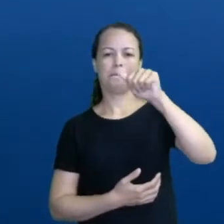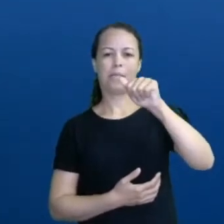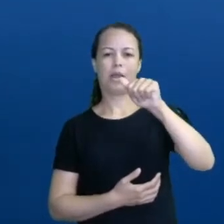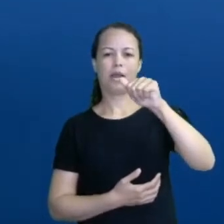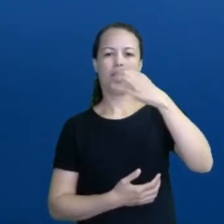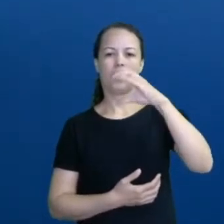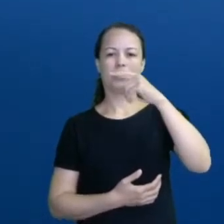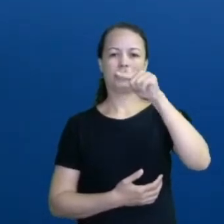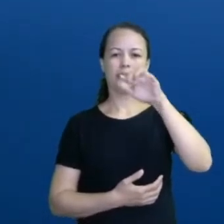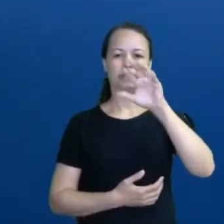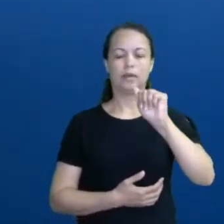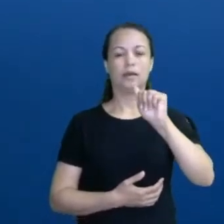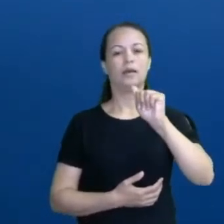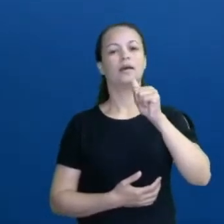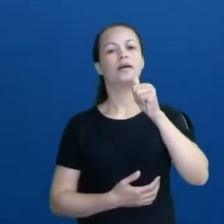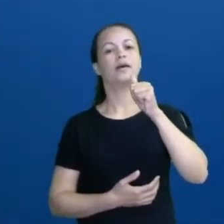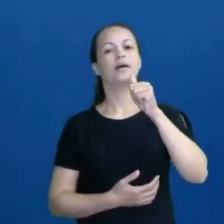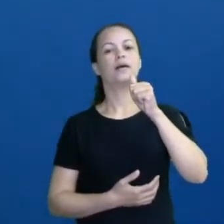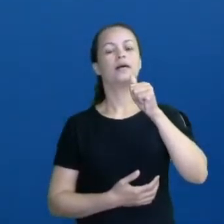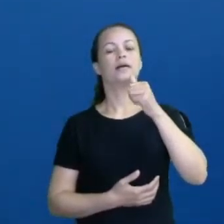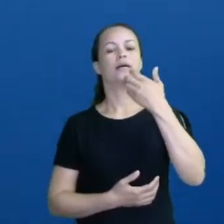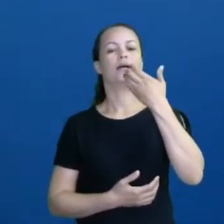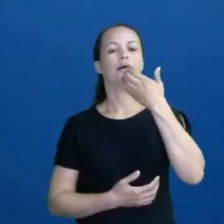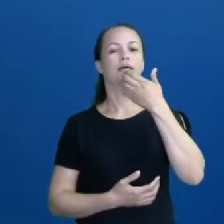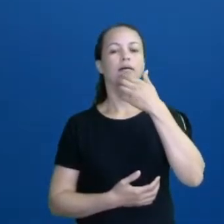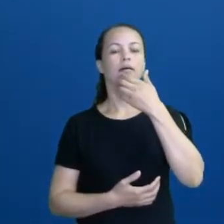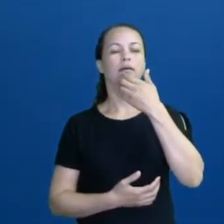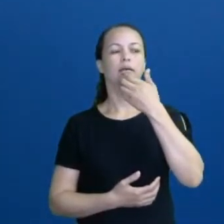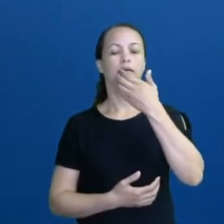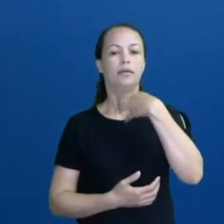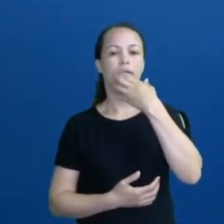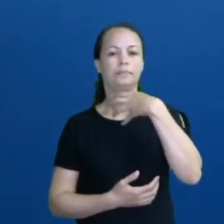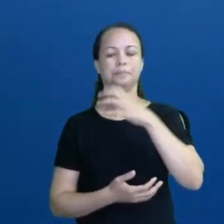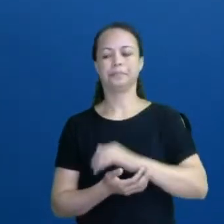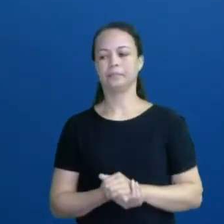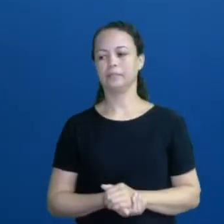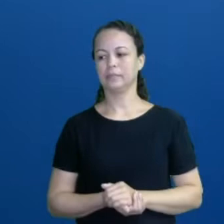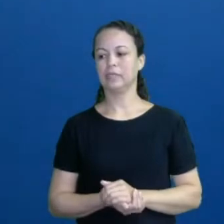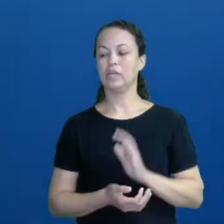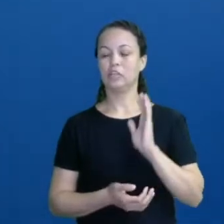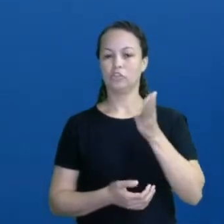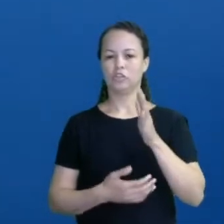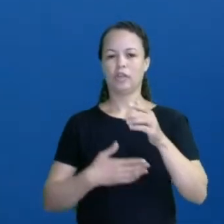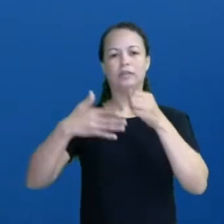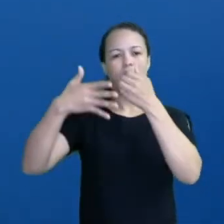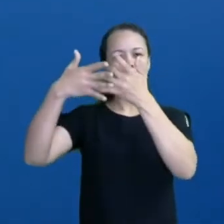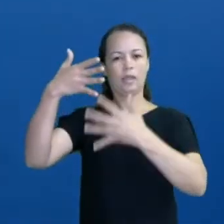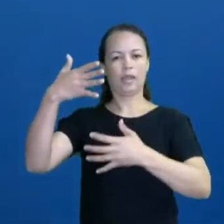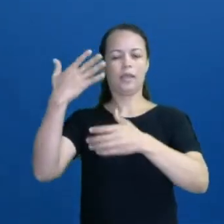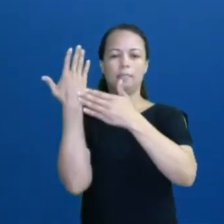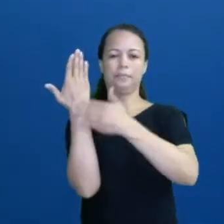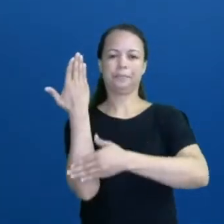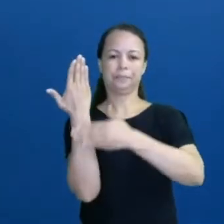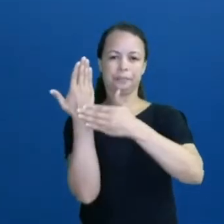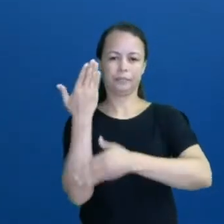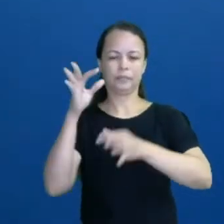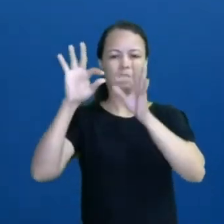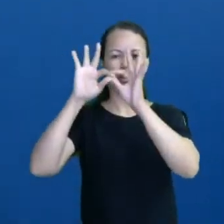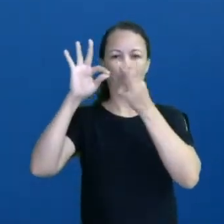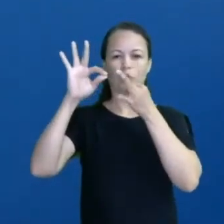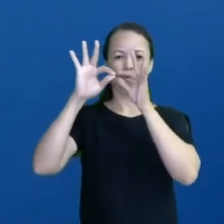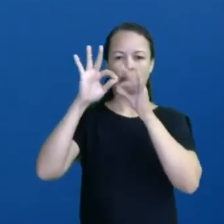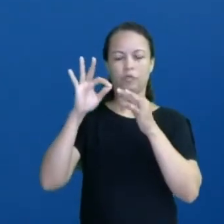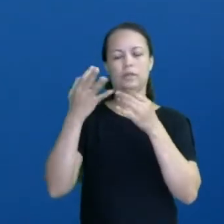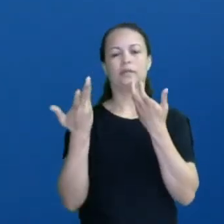já listou o abacaxi, a gente já listou a uva, a gente já